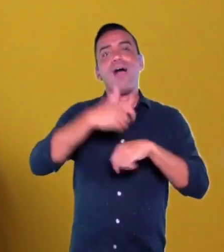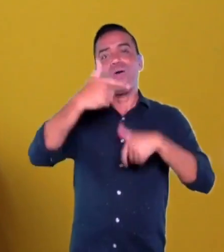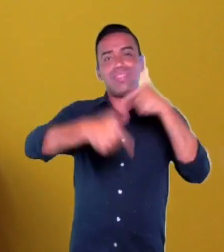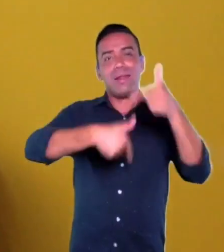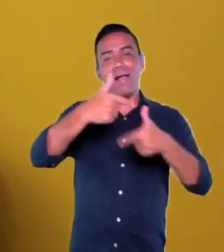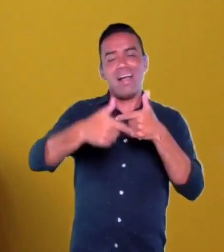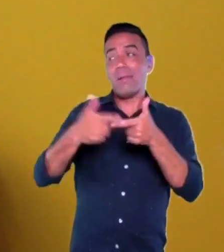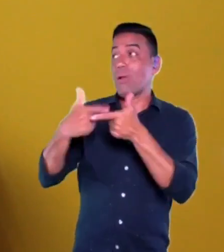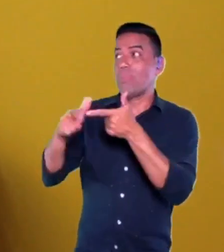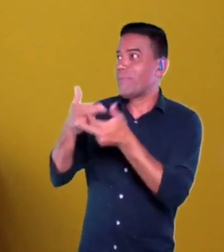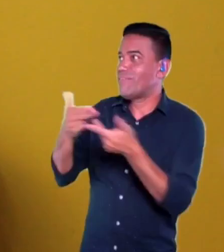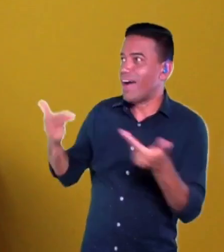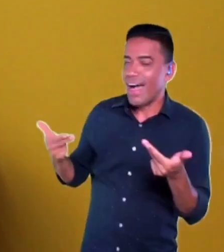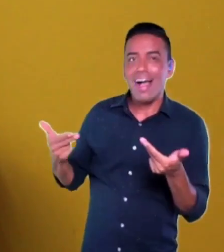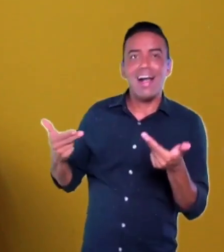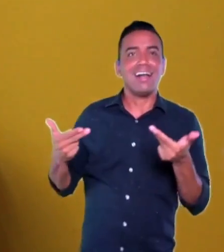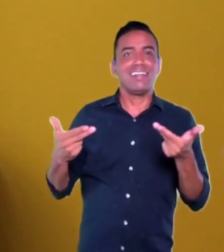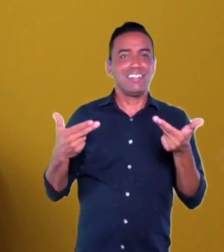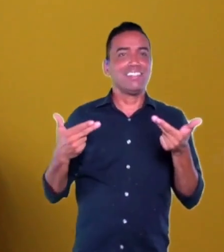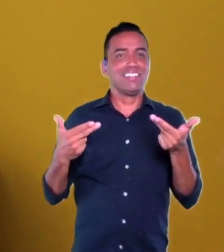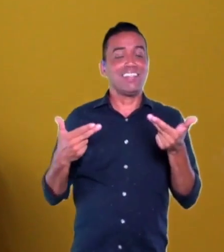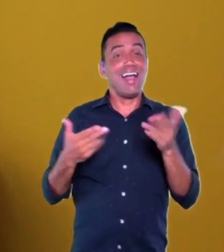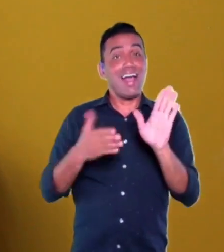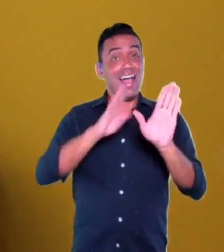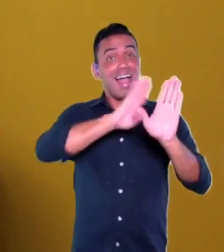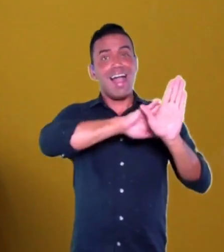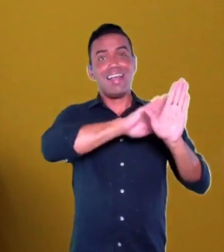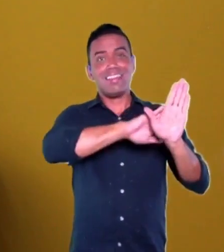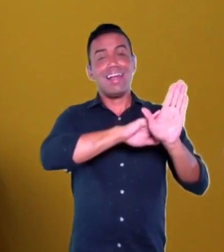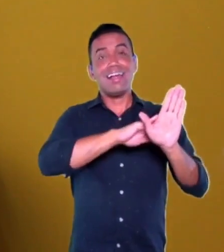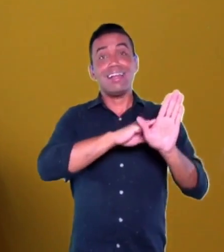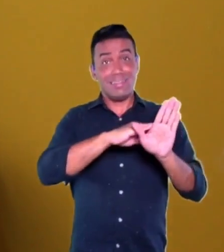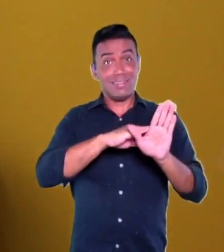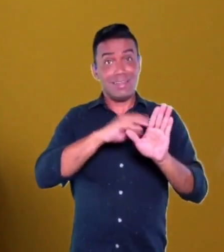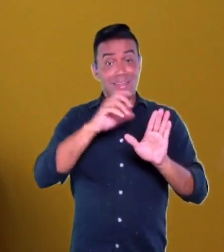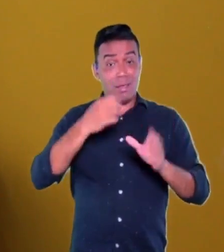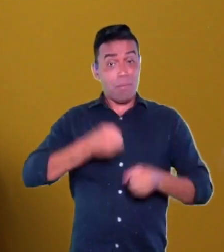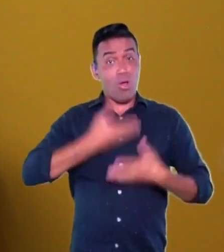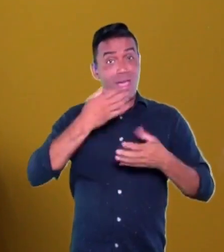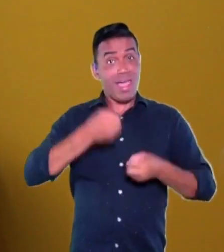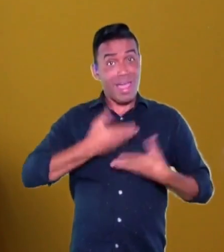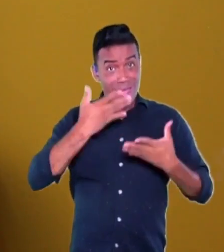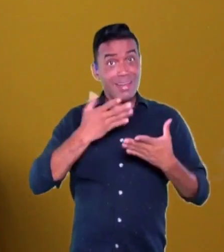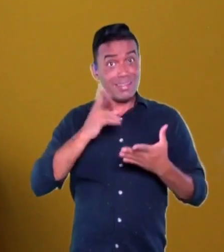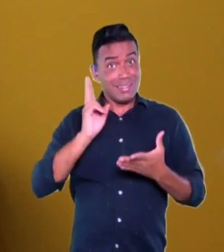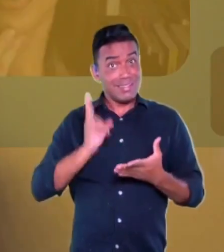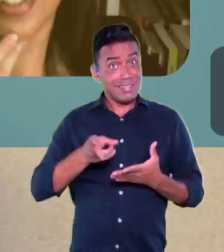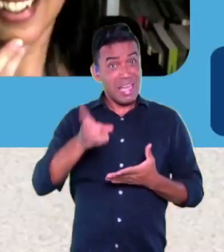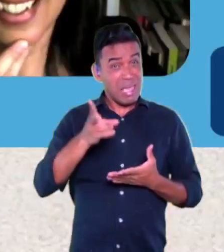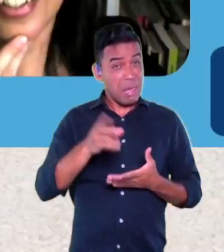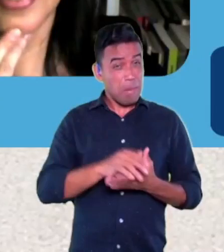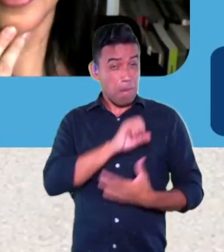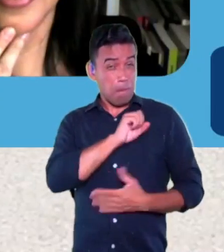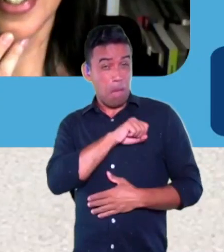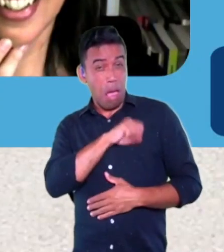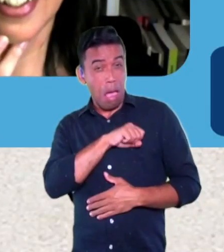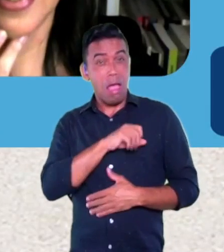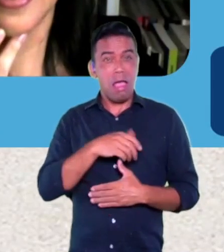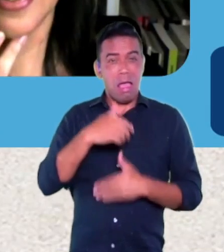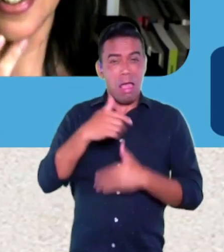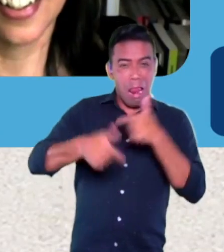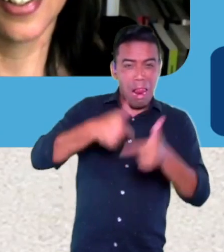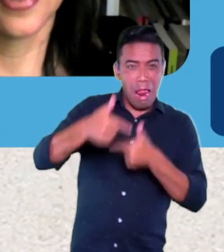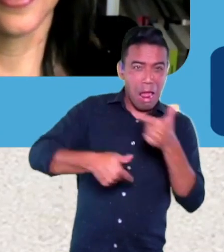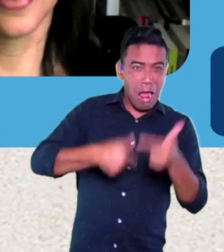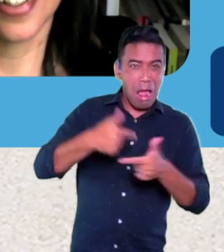trabalho, a aí ficha de atrás, hotel, né? atrás vem escrito, poetas são empregáveis, poetas são sempre imprestáveis, poetas sobrevivem ao fogo e